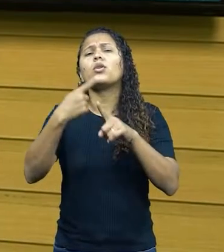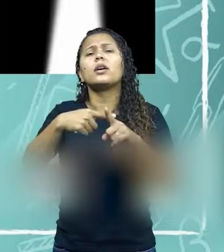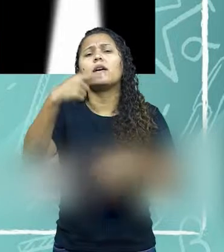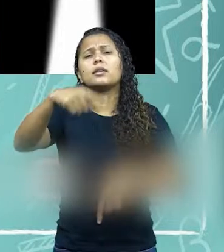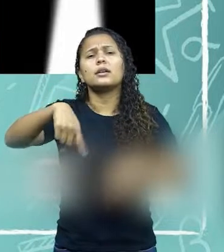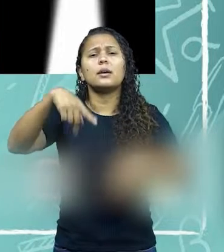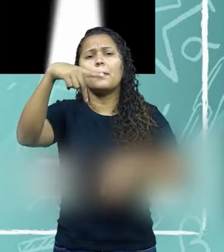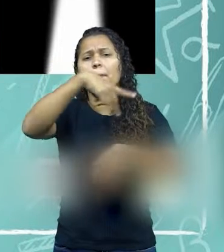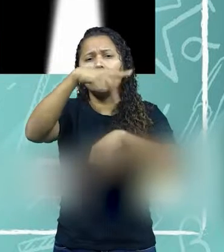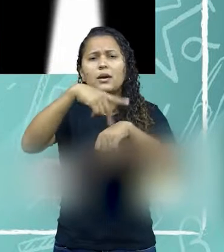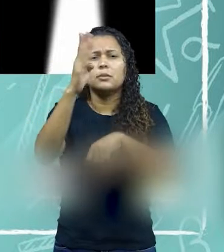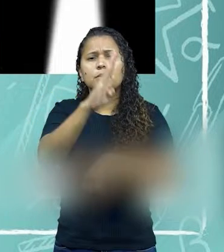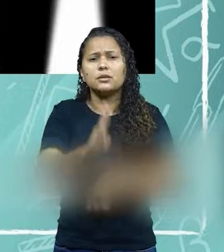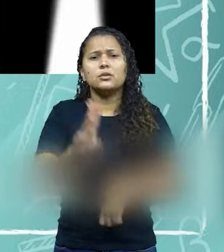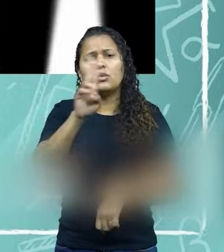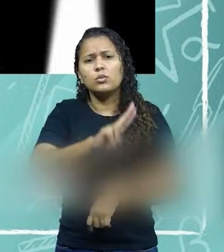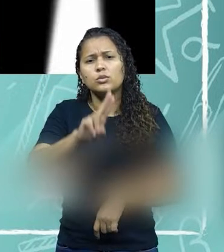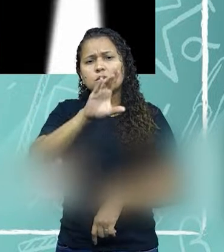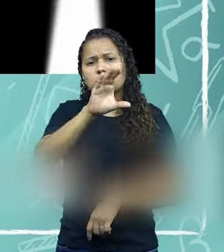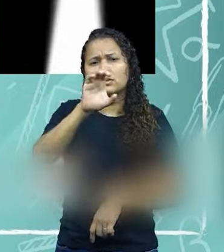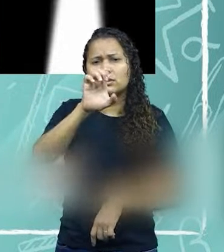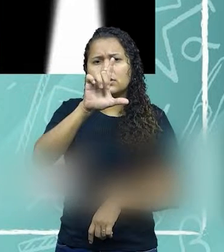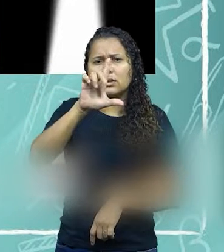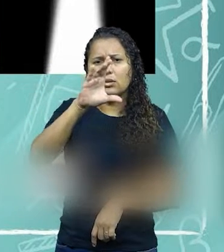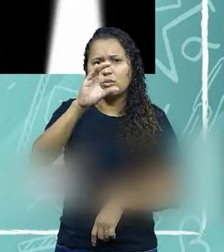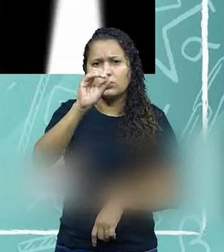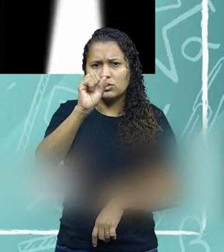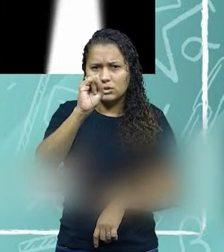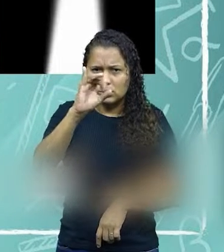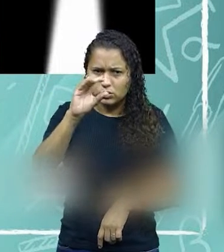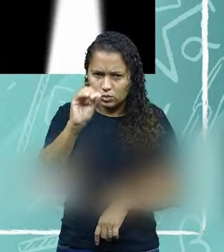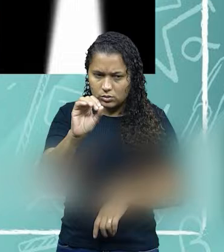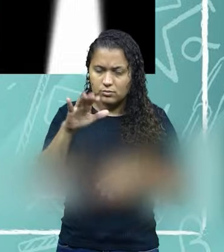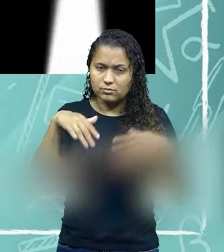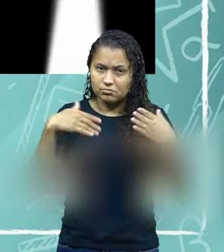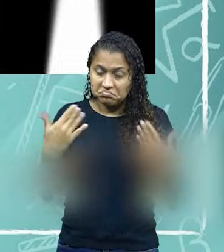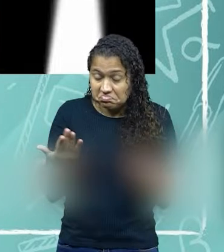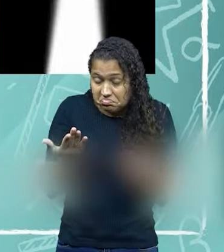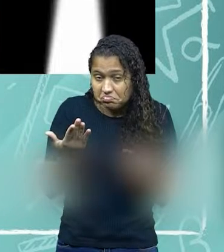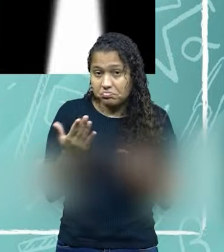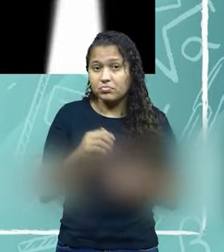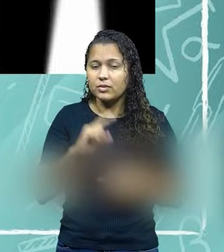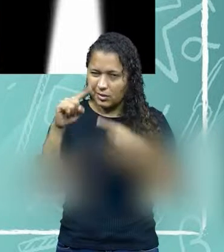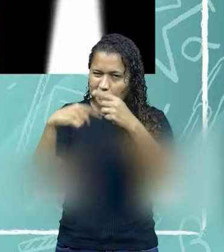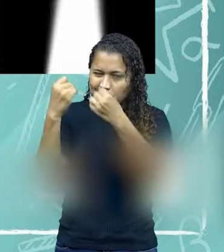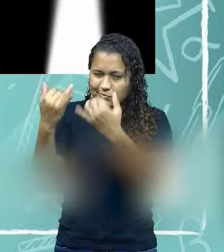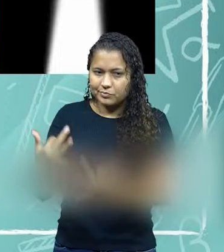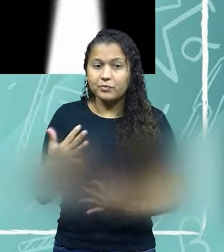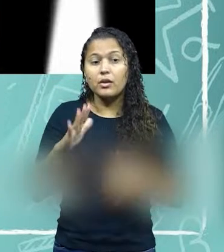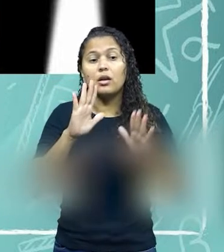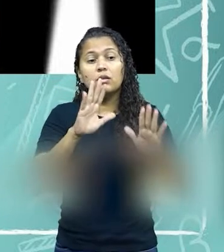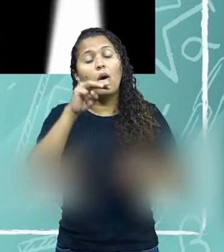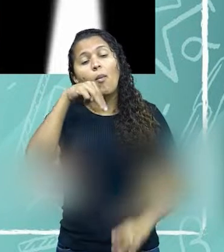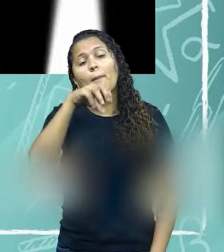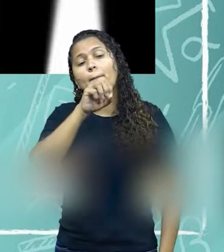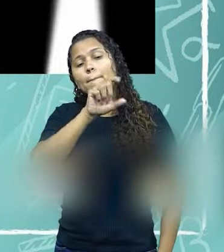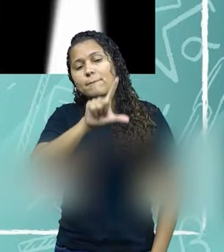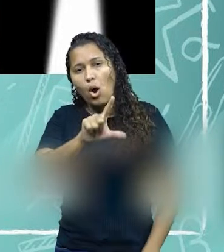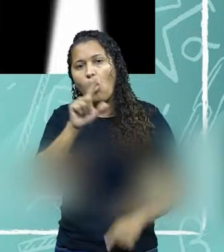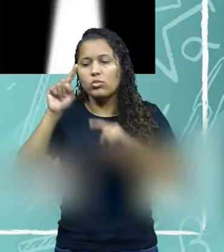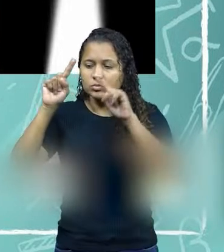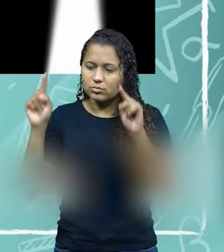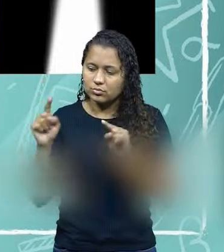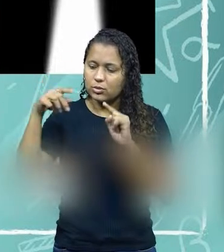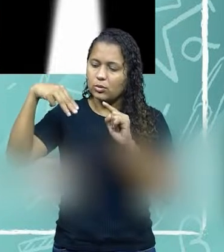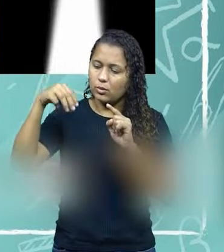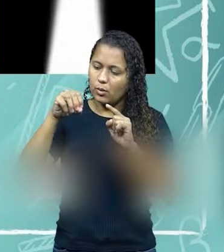porquê. A nossa outra unidade é o mol, que é representado pelo mol. É a unidade da grandeza quantidade